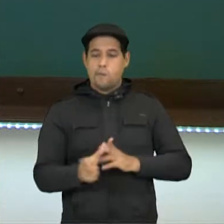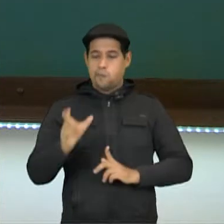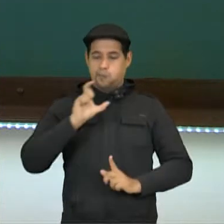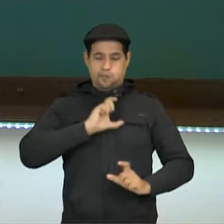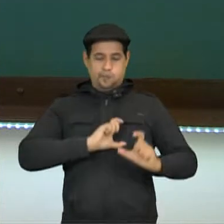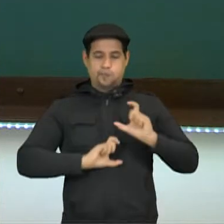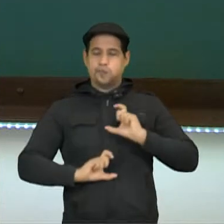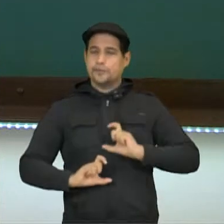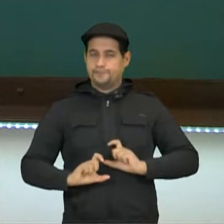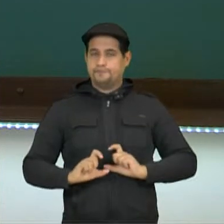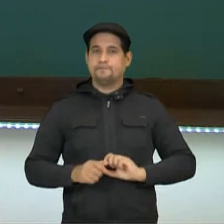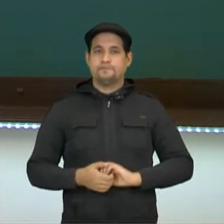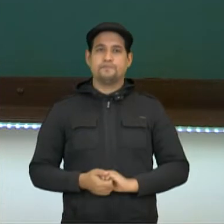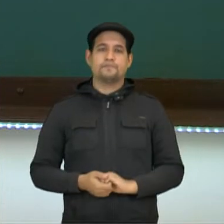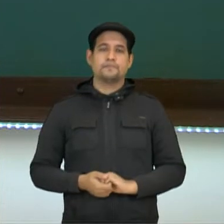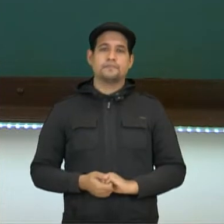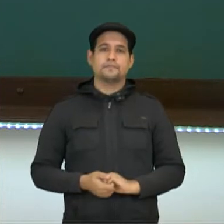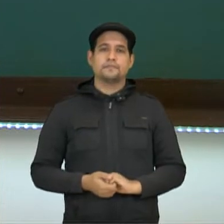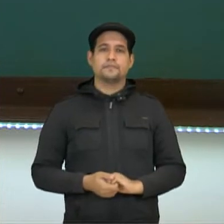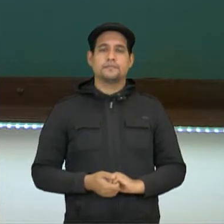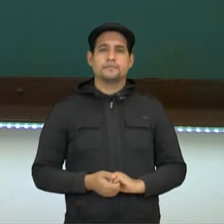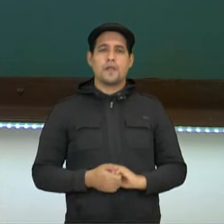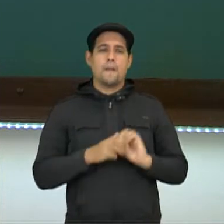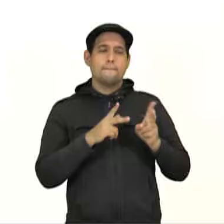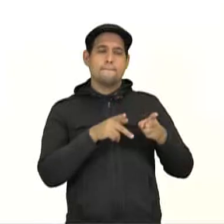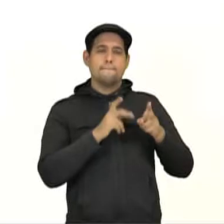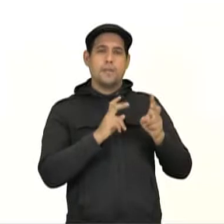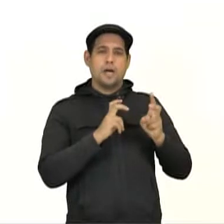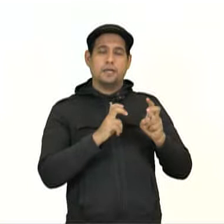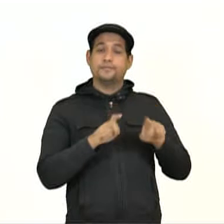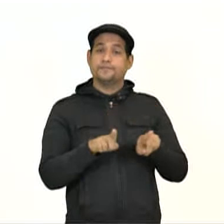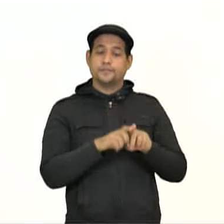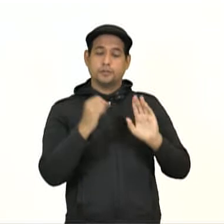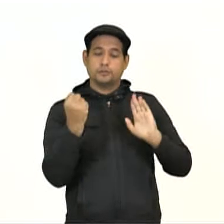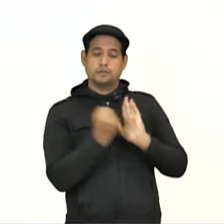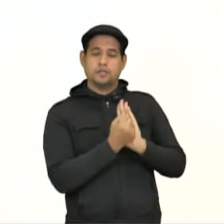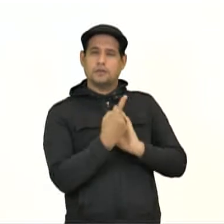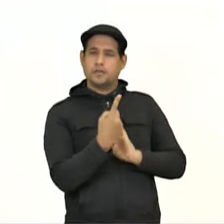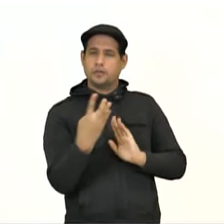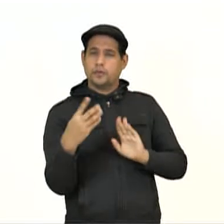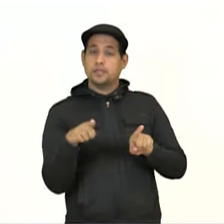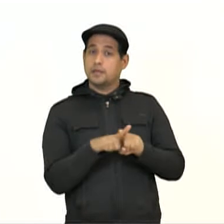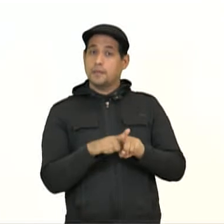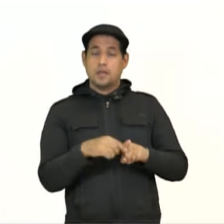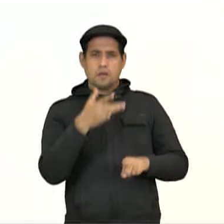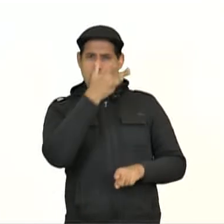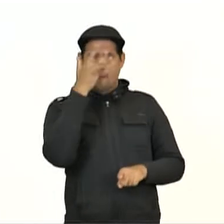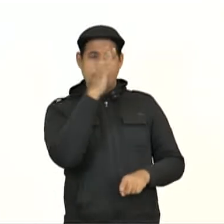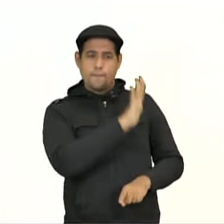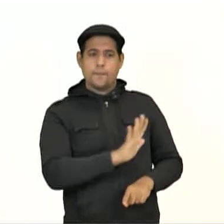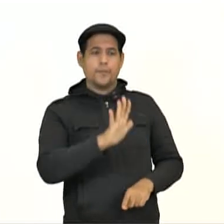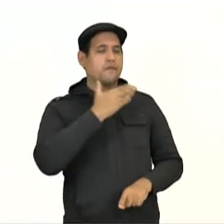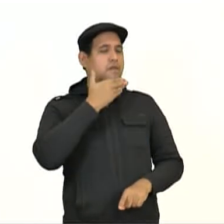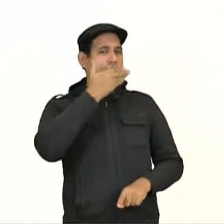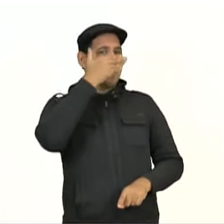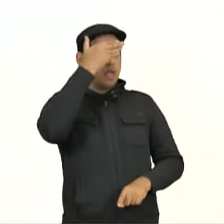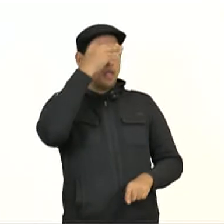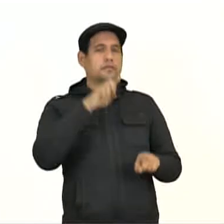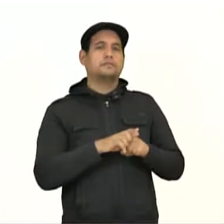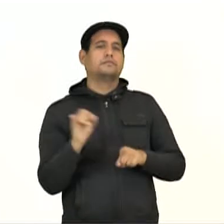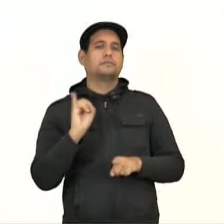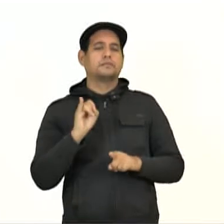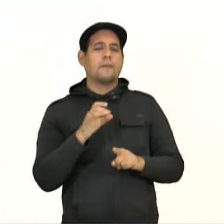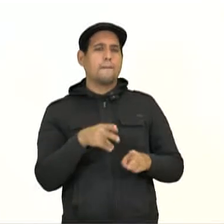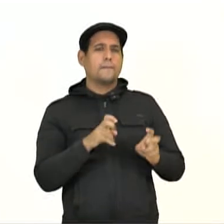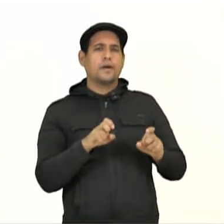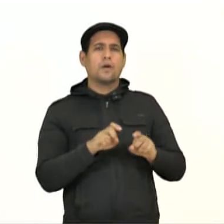esse comércio, tá? Veja, aqui ó, no século XIV os árabes e os italianos, vejam no mapa, então o comércio